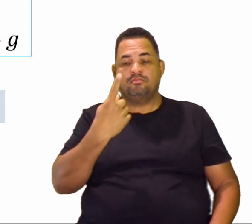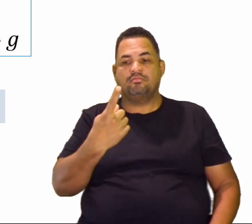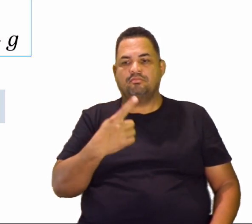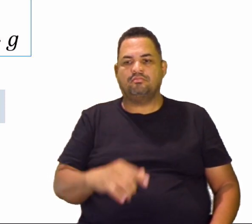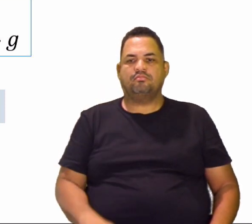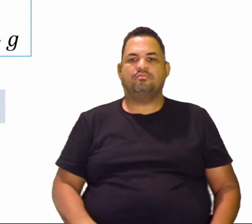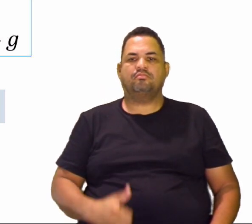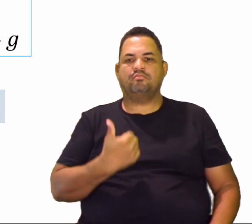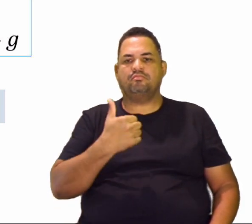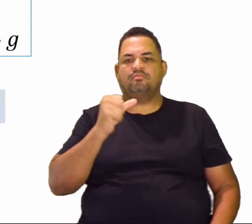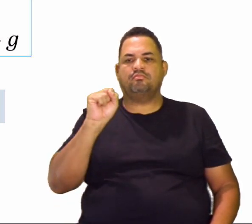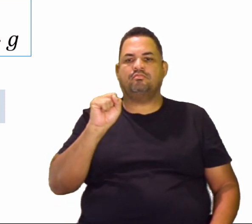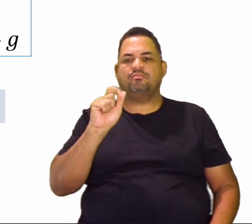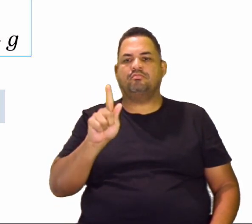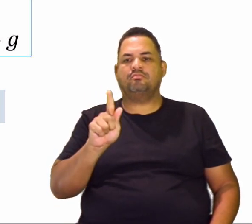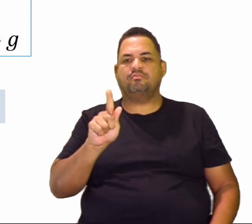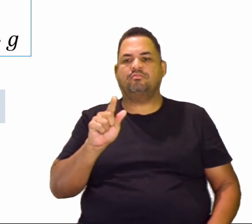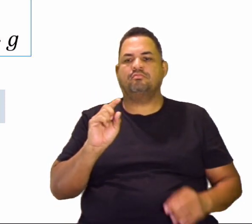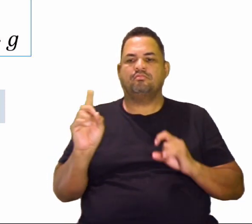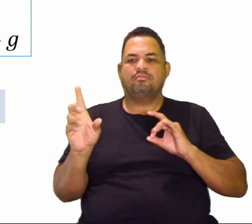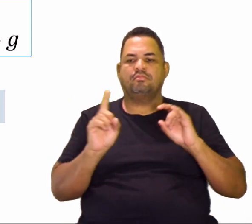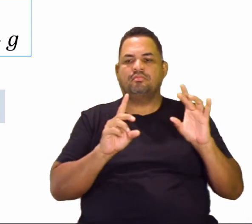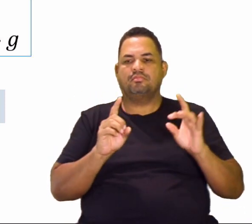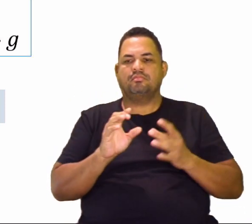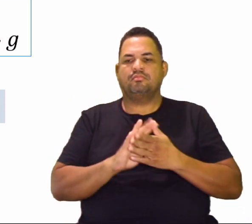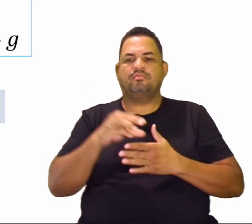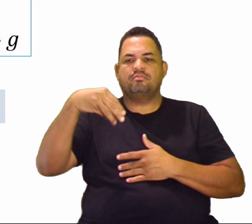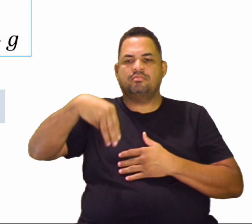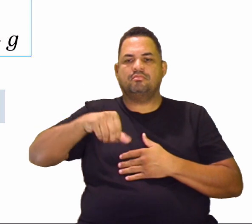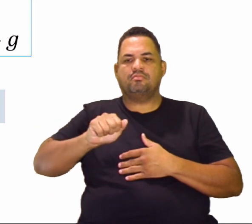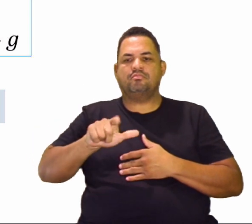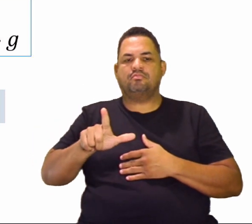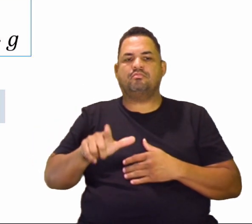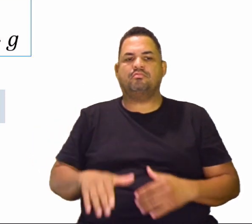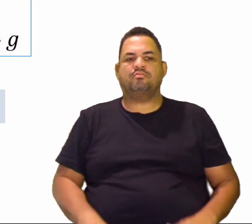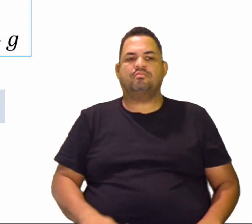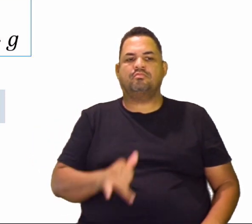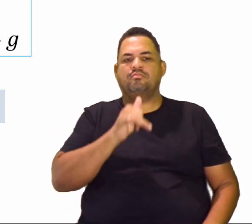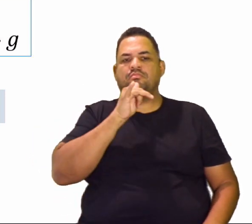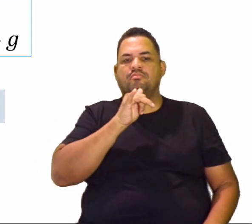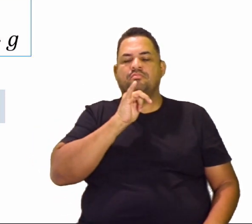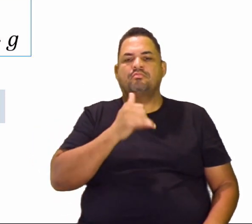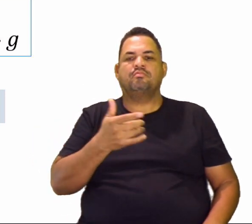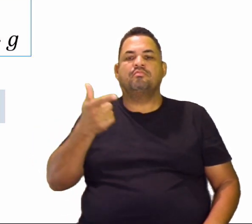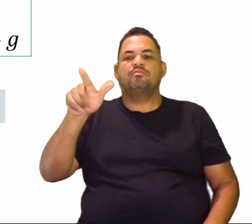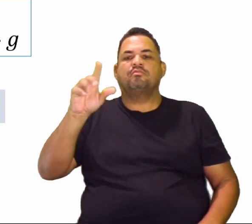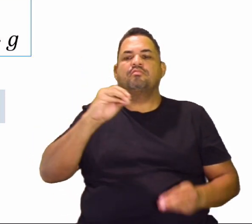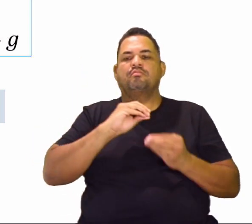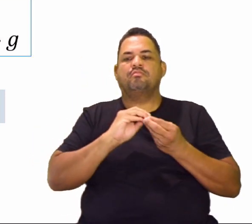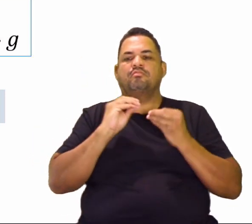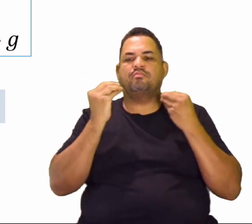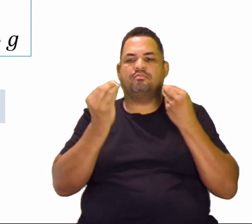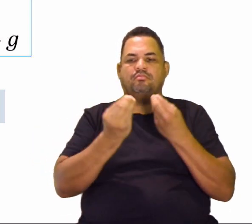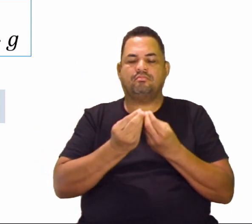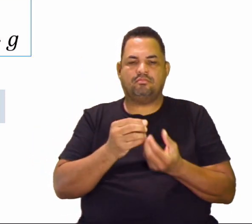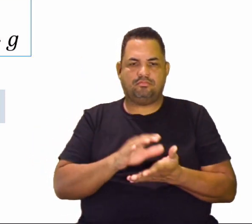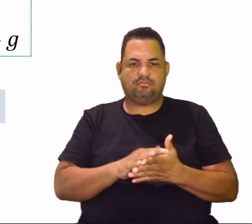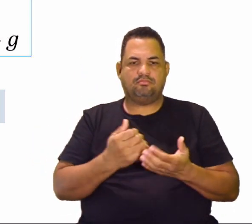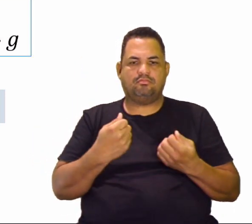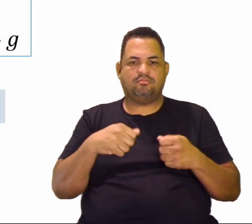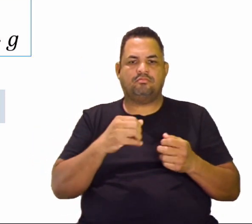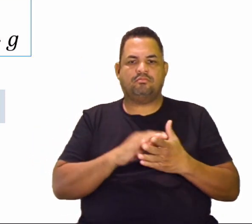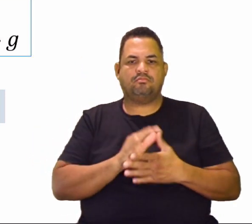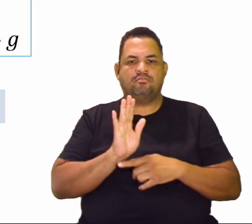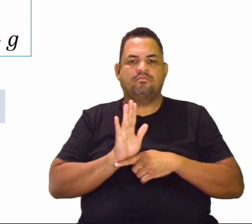vendo, 18 gramas por mol. Exemplificando várias outras substâncias, que é para